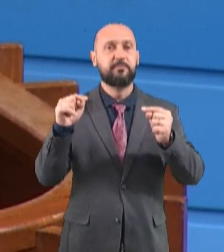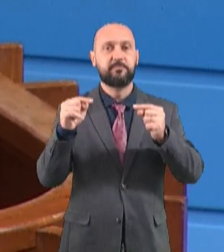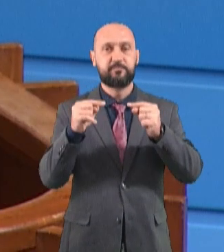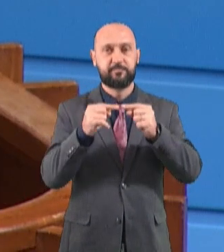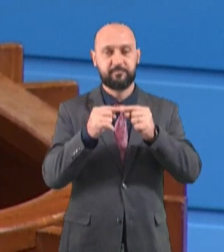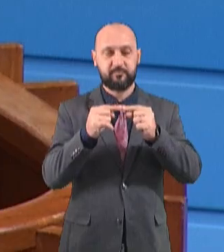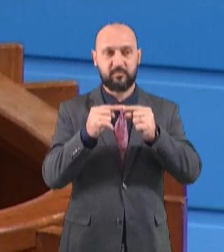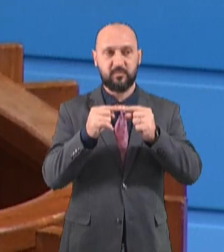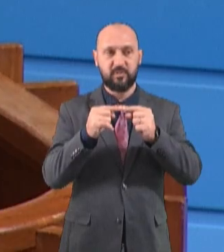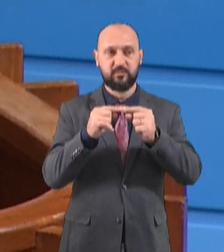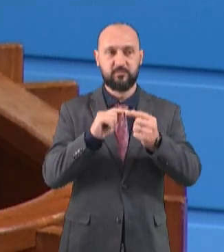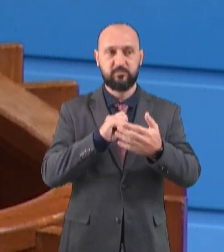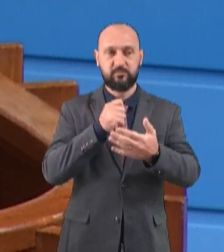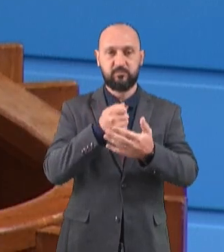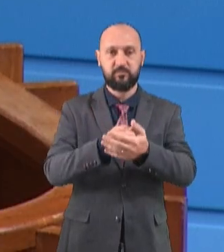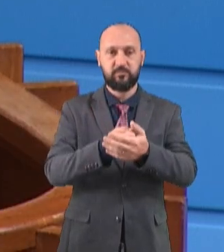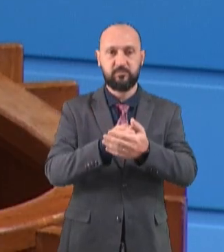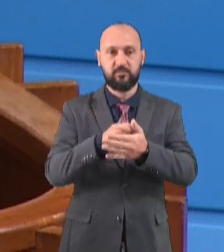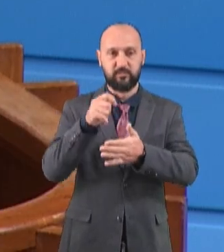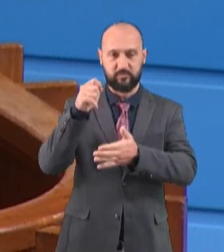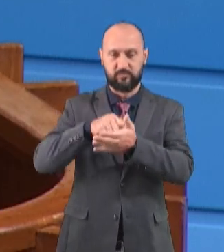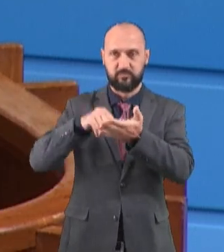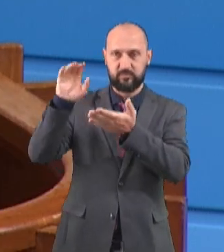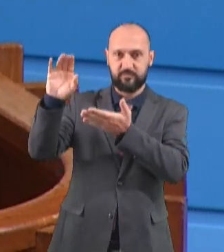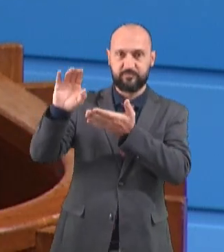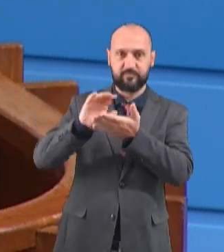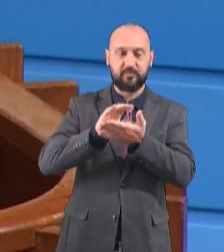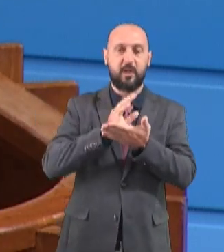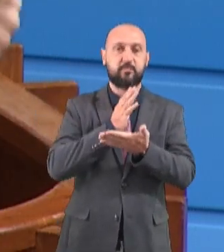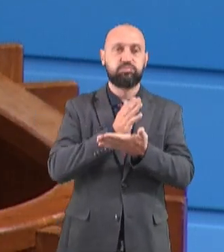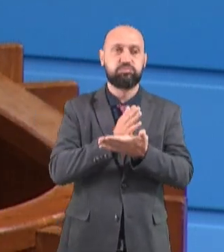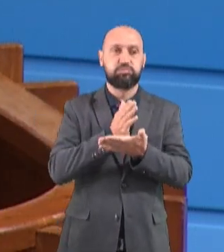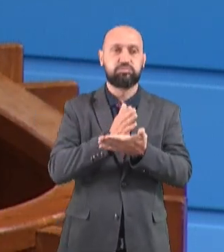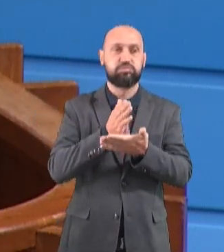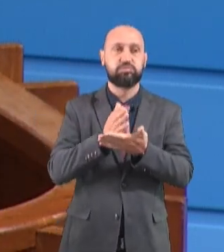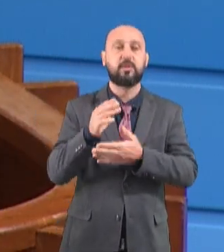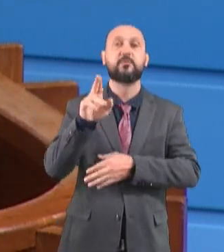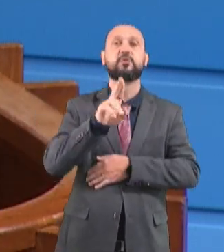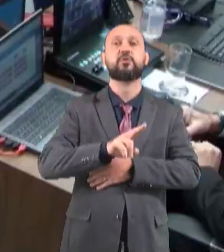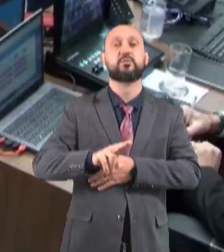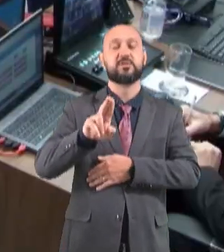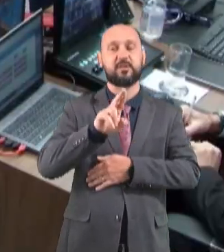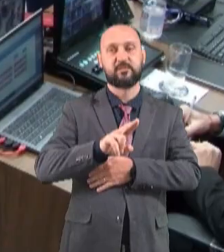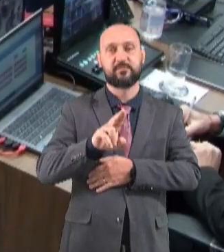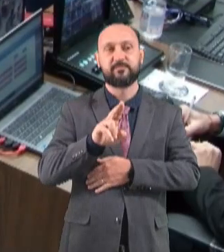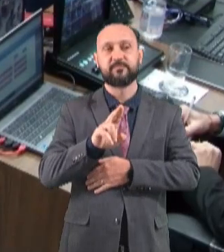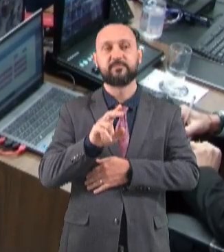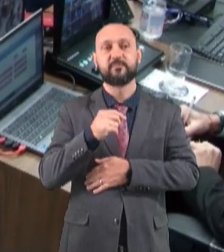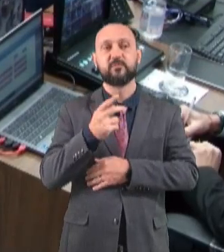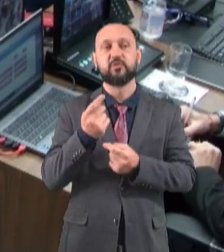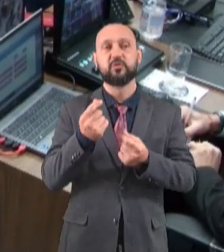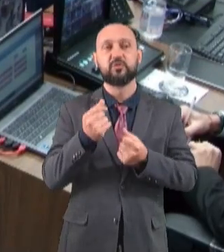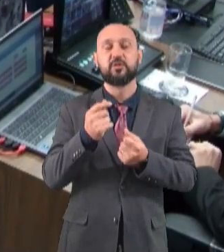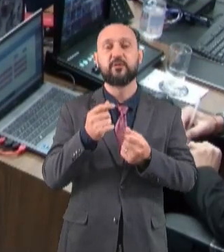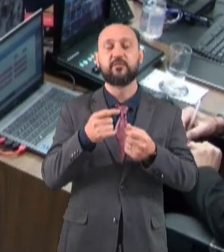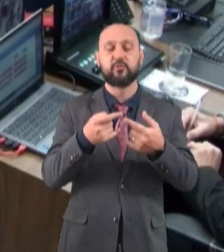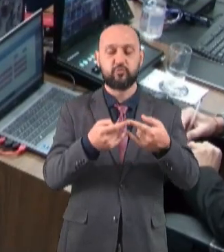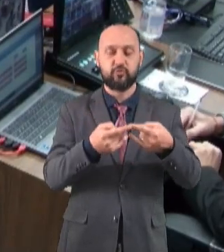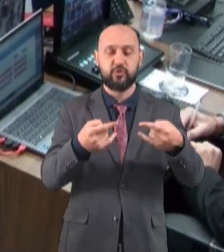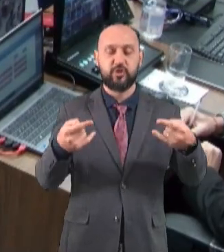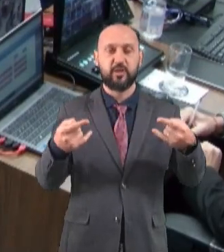inerentes ao pagamento de emenda parlamentar, parcelando e utilizando isso como se fosse um